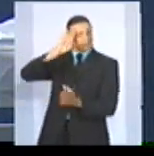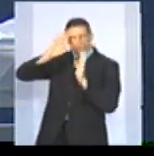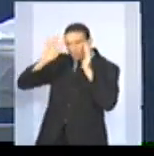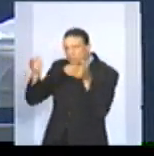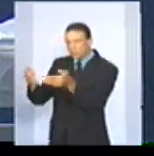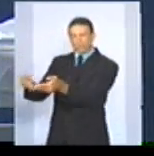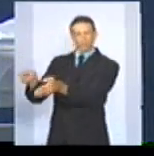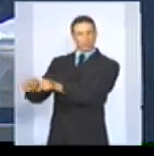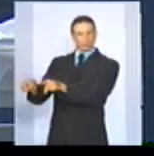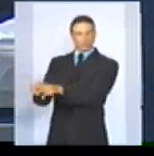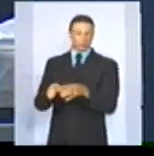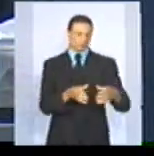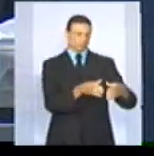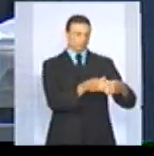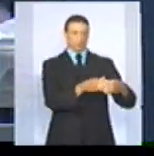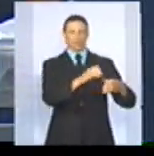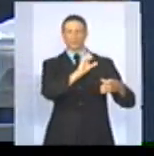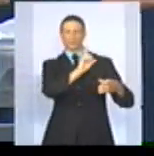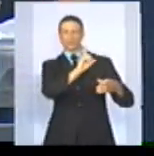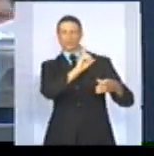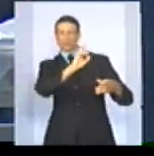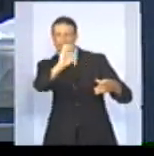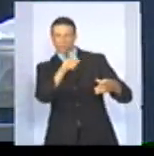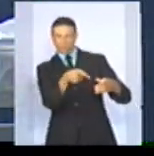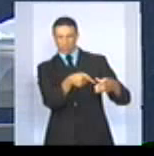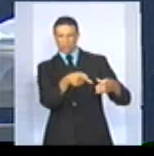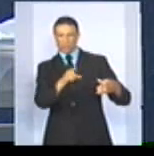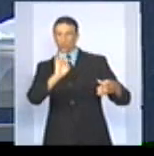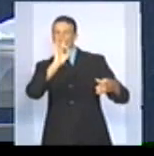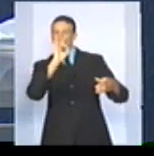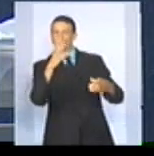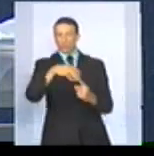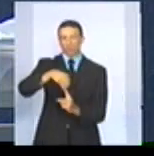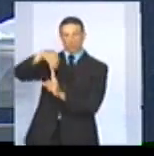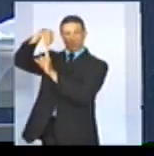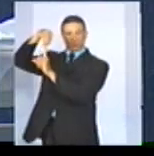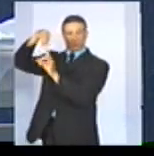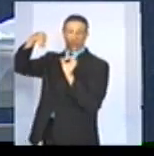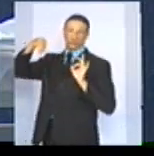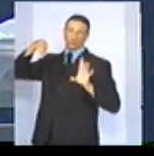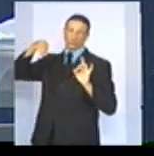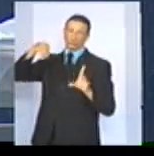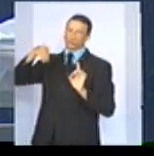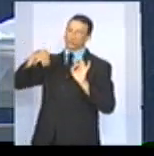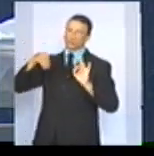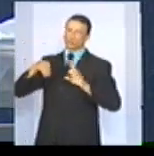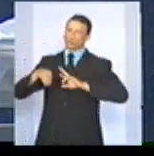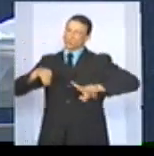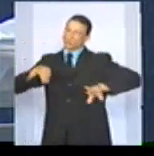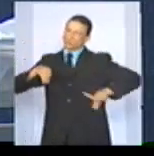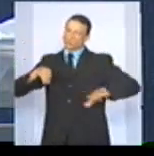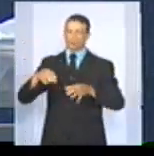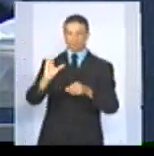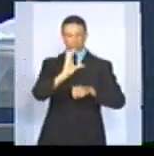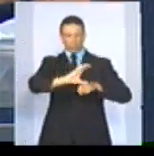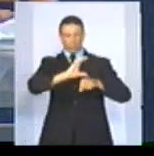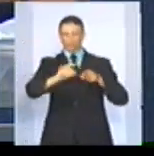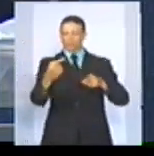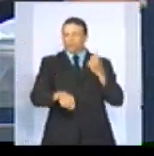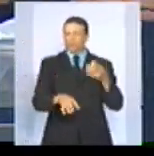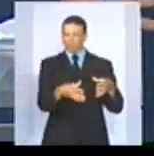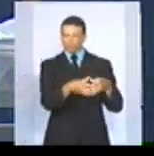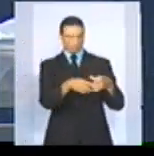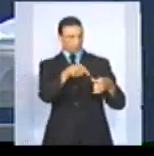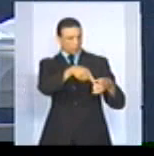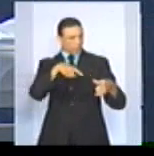esse setores o bem por exemplo que é o parte uma das partes que apresenta o projeto de uma ação de constitucionalidade estava